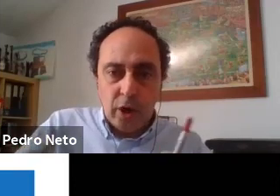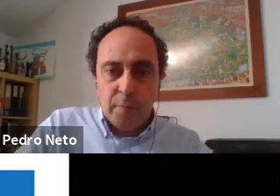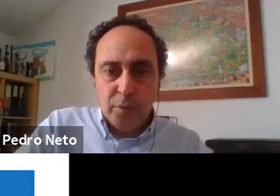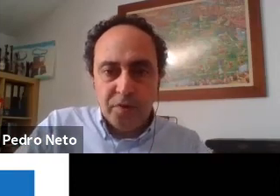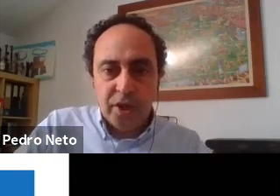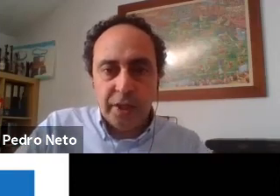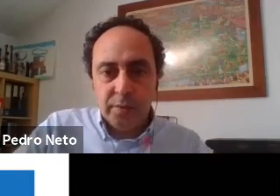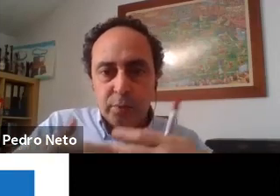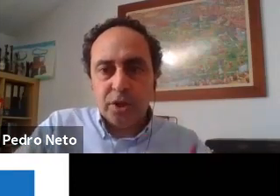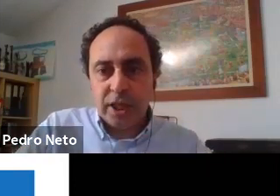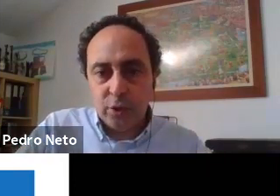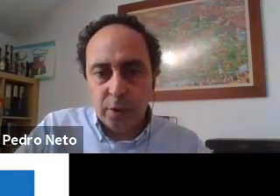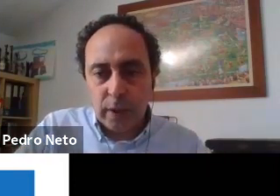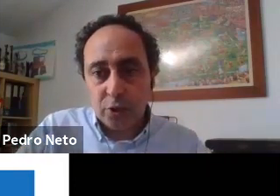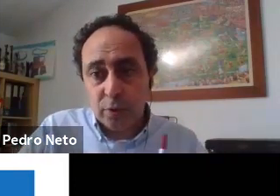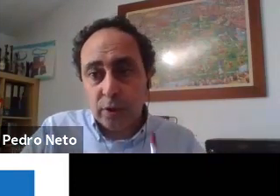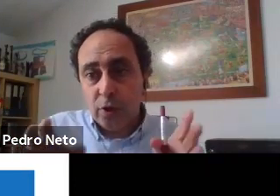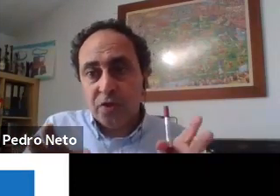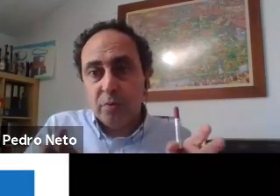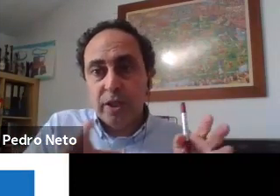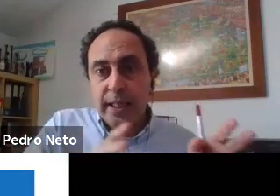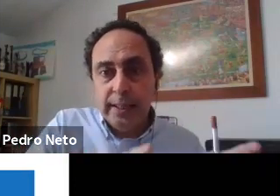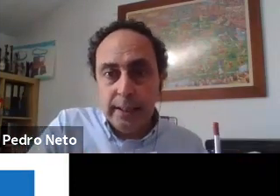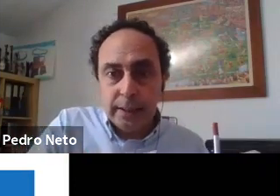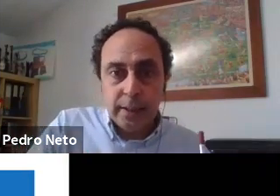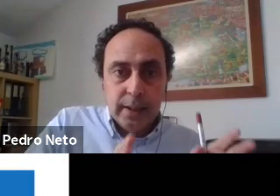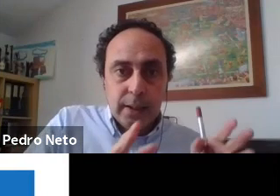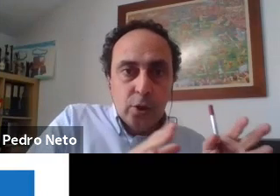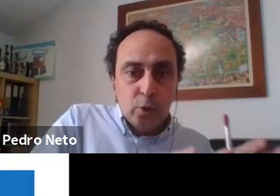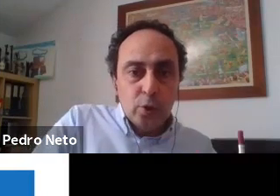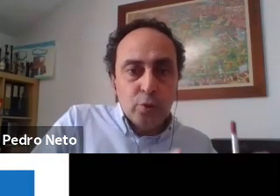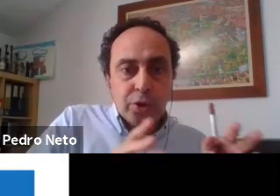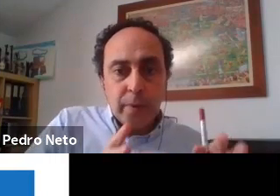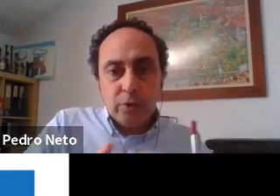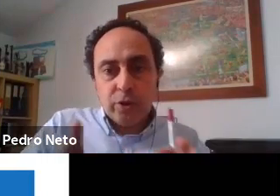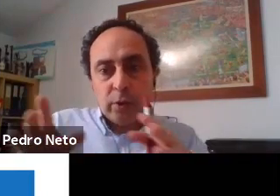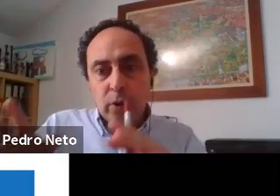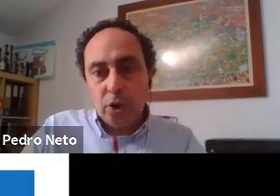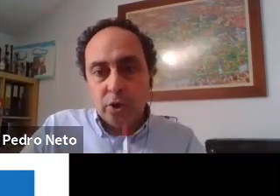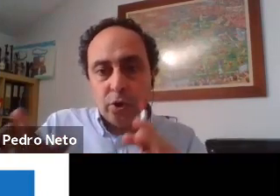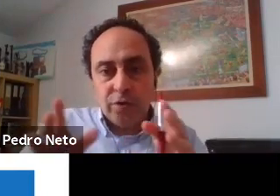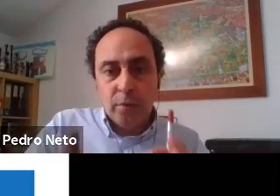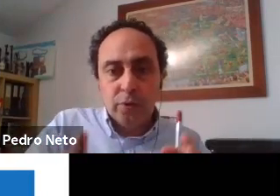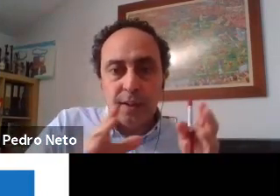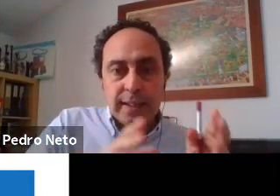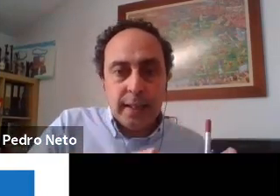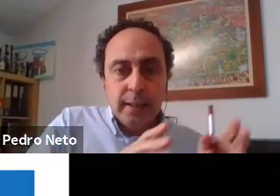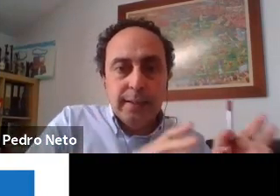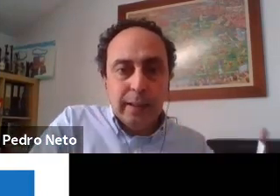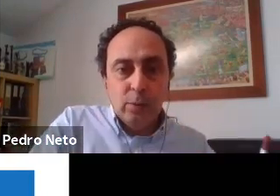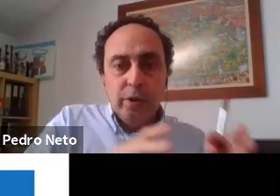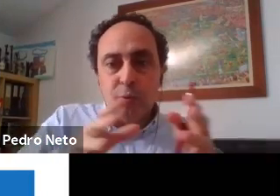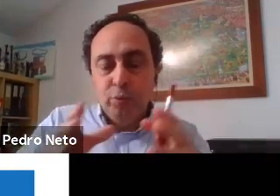uma forma proficiente, porque já estão habituados. Portanto, nós devemos garantir que todos os instrumentos tecnológicos que nós vamos